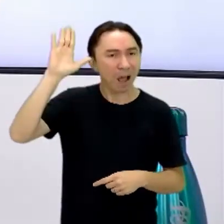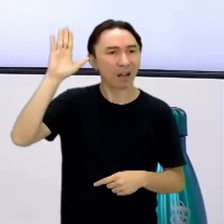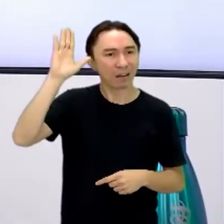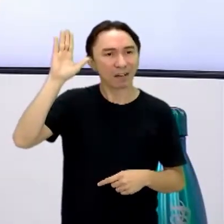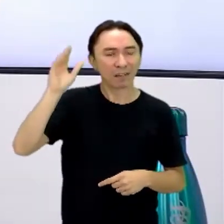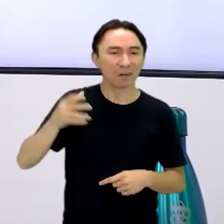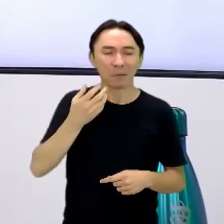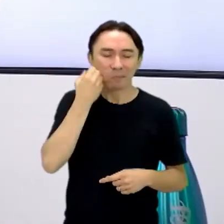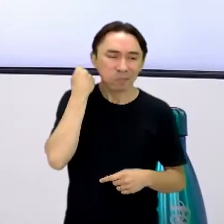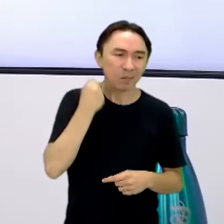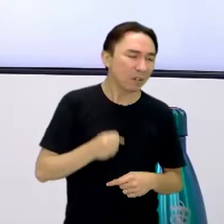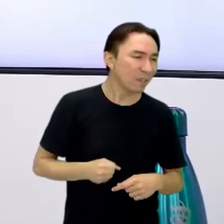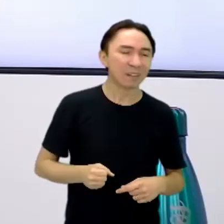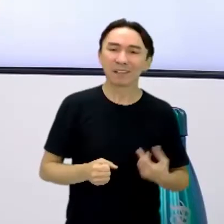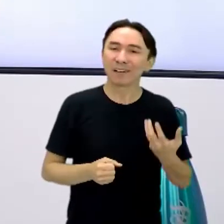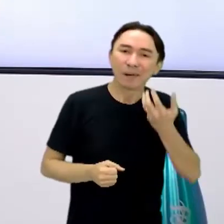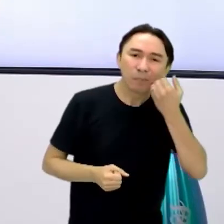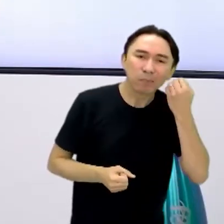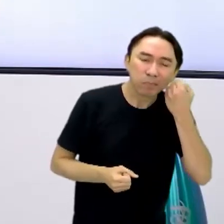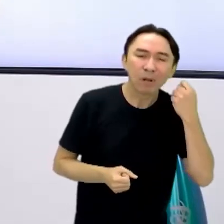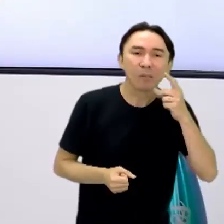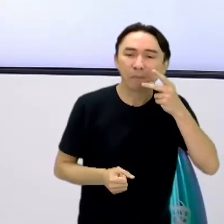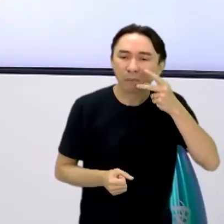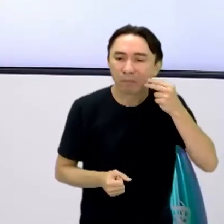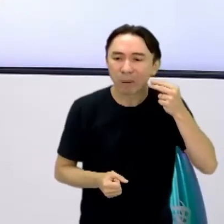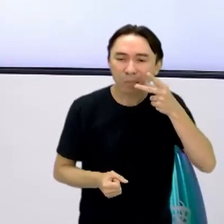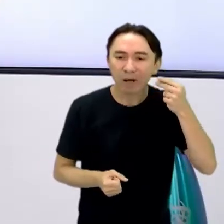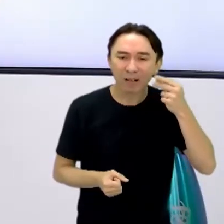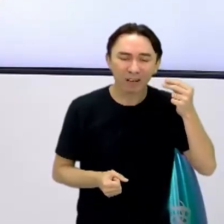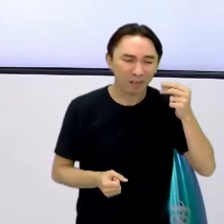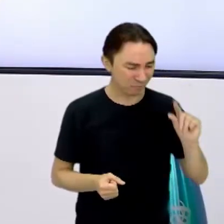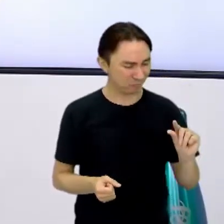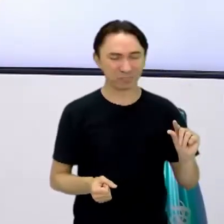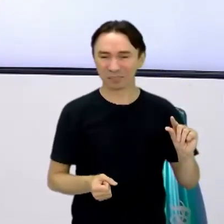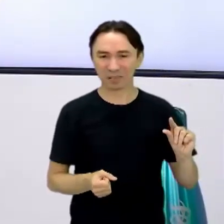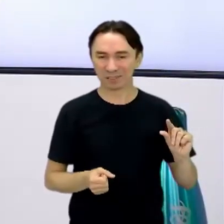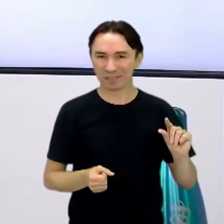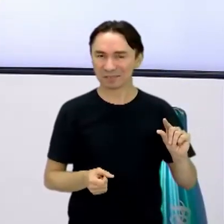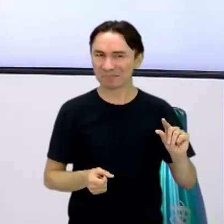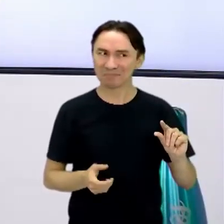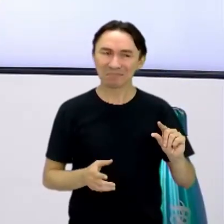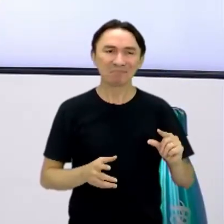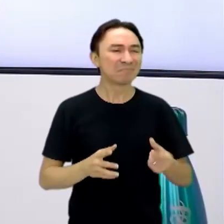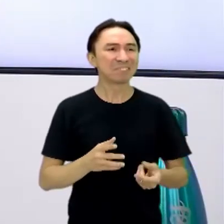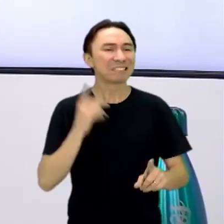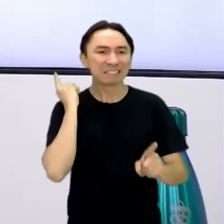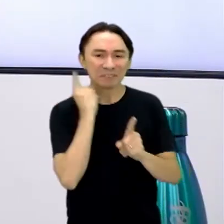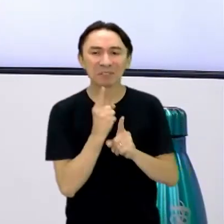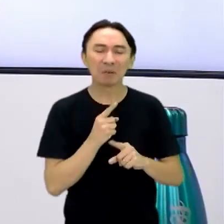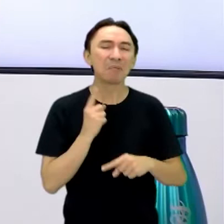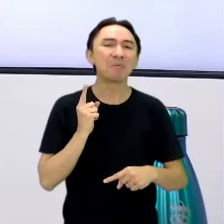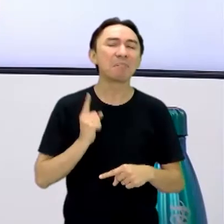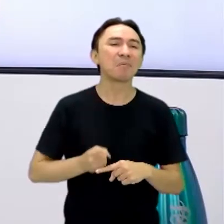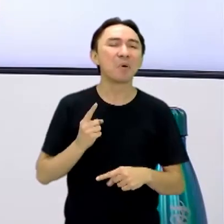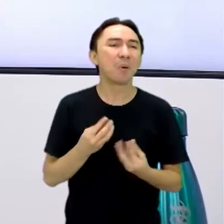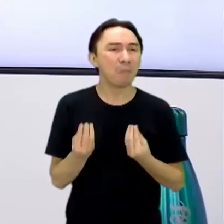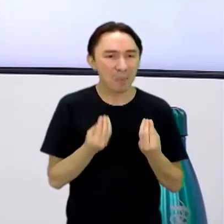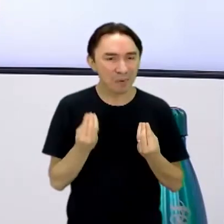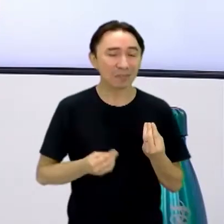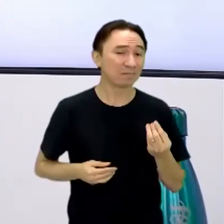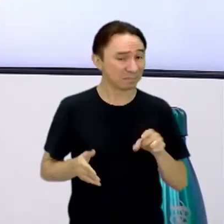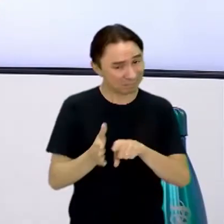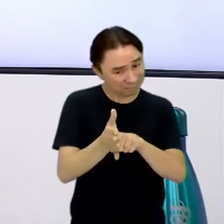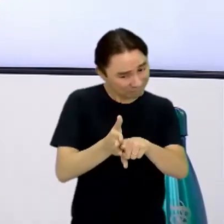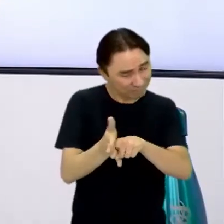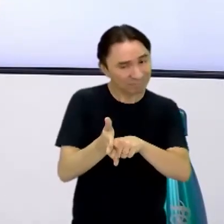eu saber disso, eu preciso fazer o quê? Uma pesquisa. E como que essa pesquisa pode ser feita? Eu posso